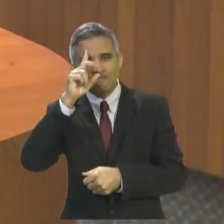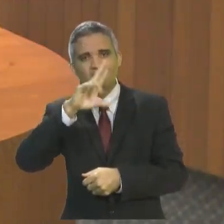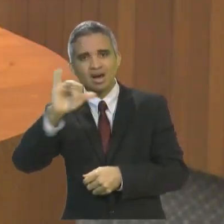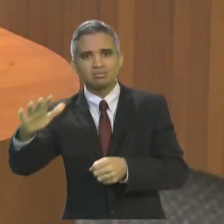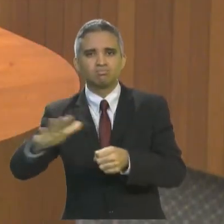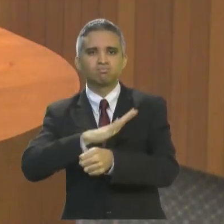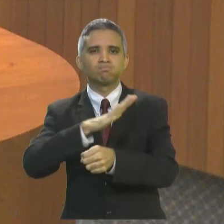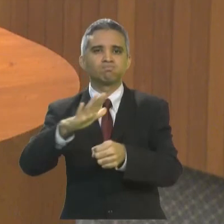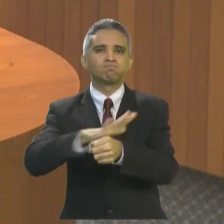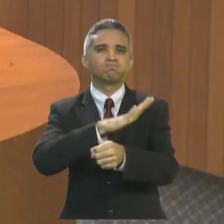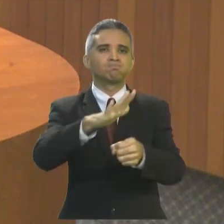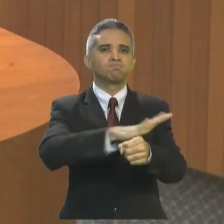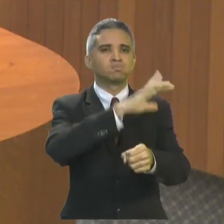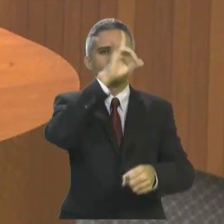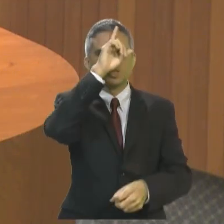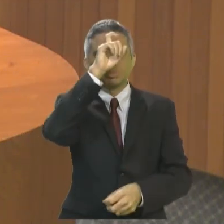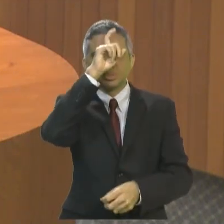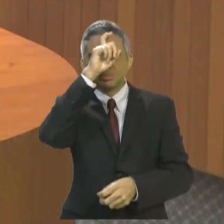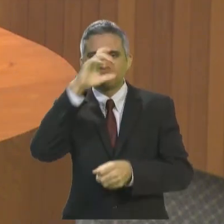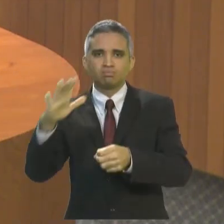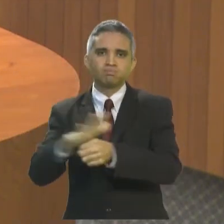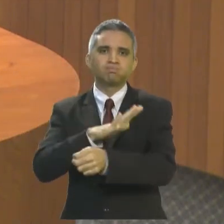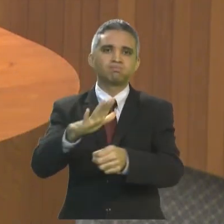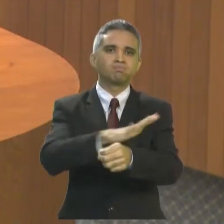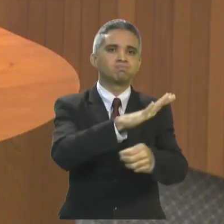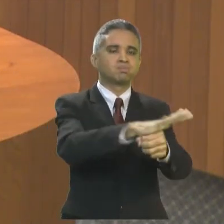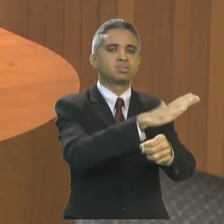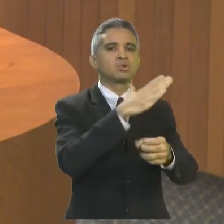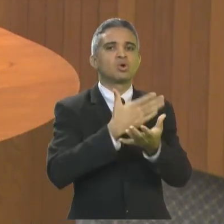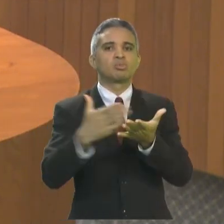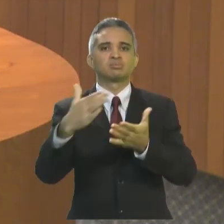morrer gente no meio do caminho, e é tudo que a gente não quer,